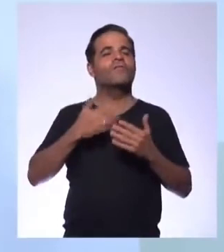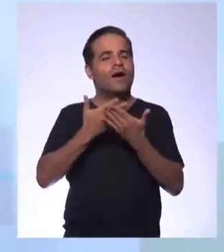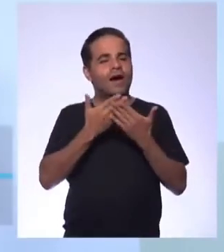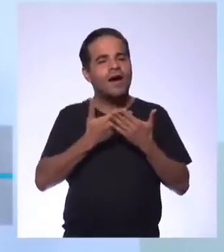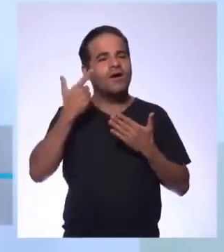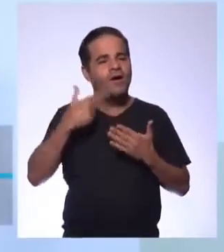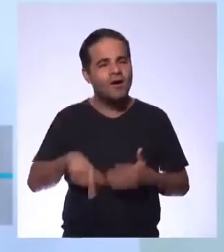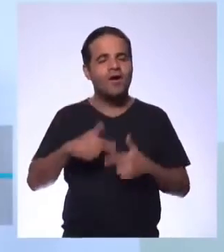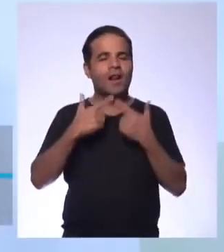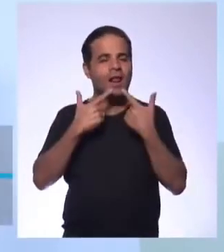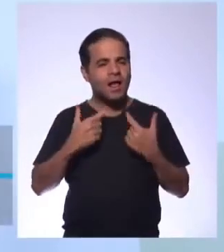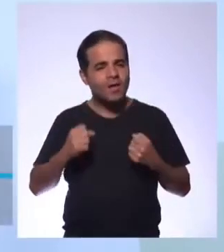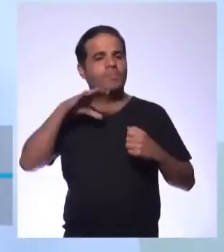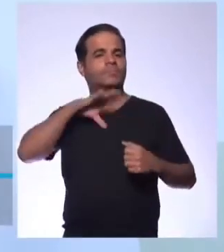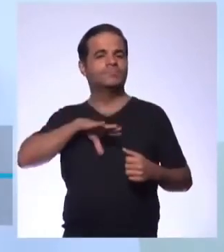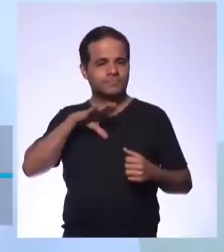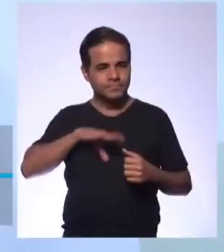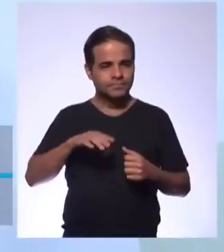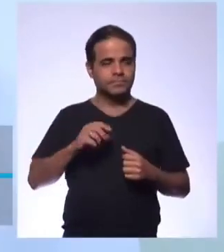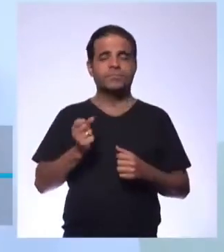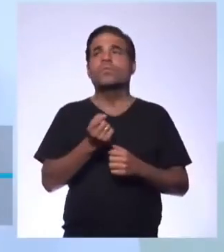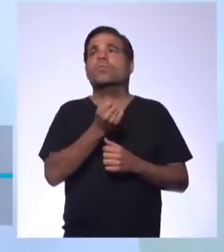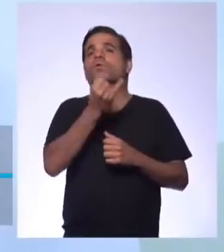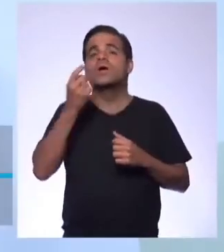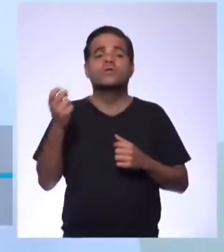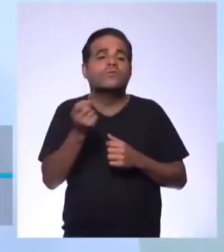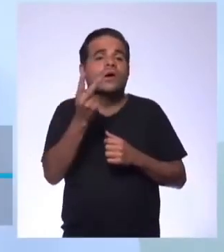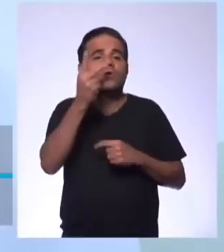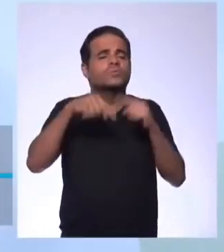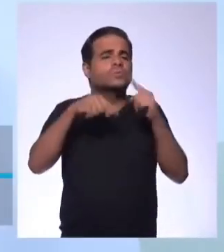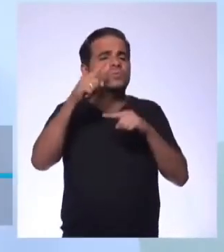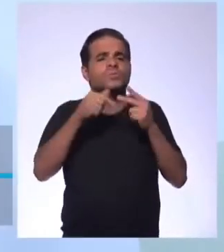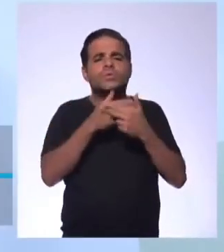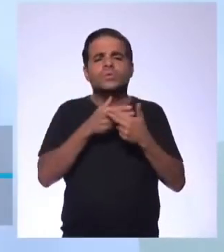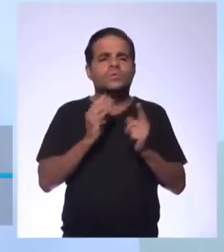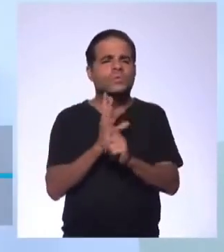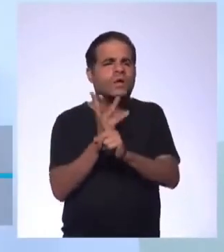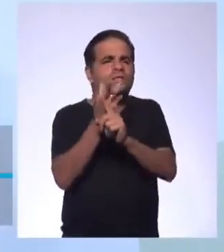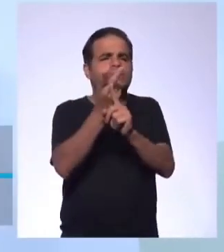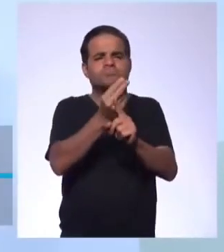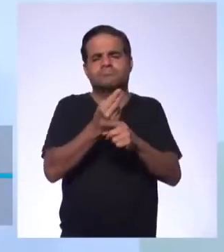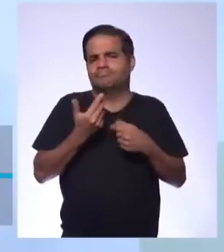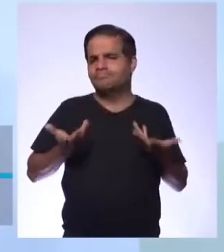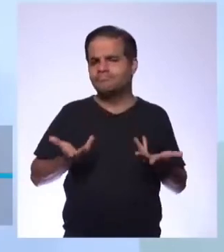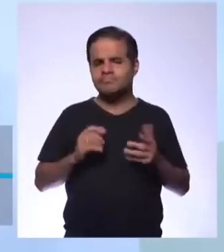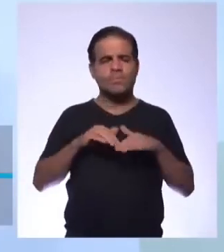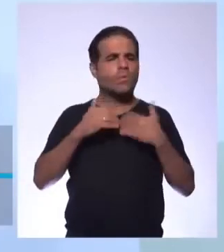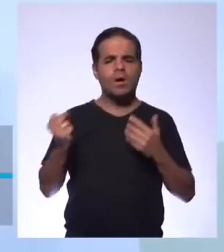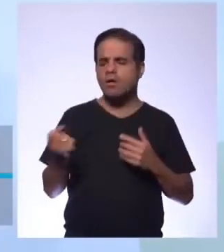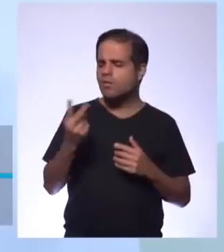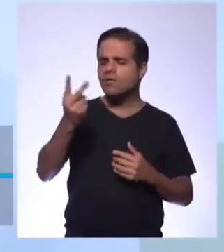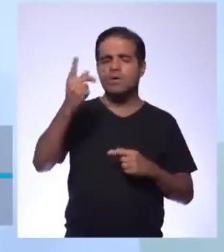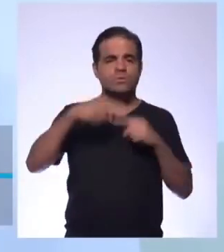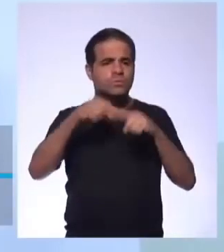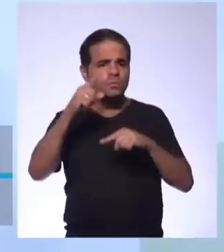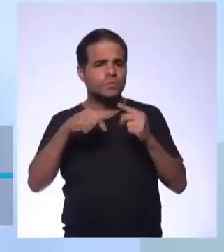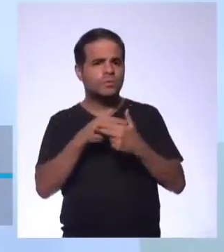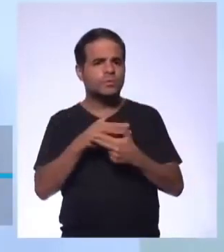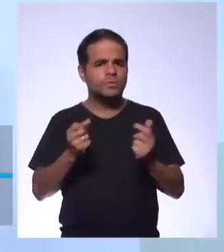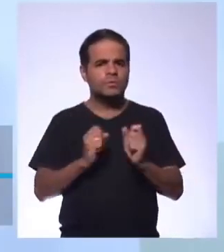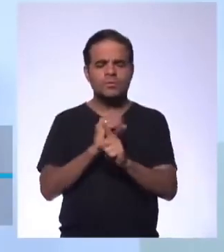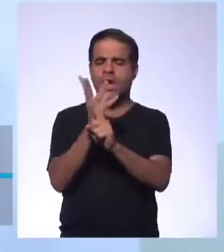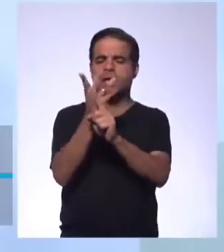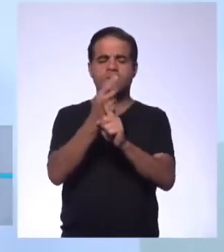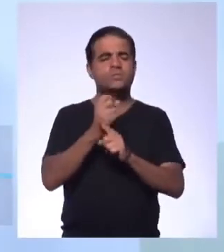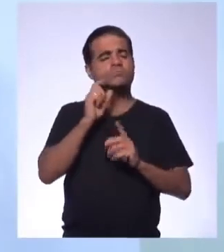portuguesa. E a aula de hoje é quanto vale um produto artístico, né? Qual o valor do produto artístico?